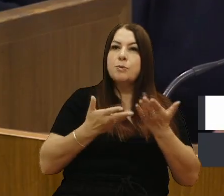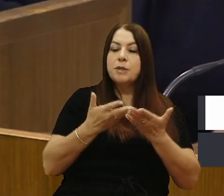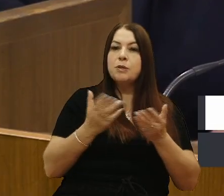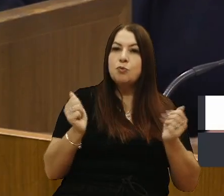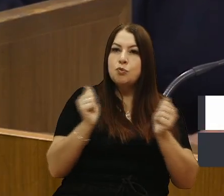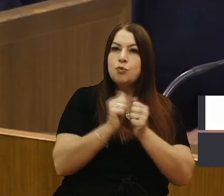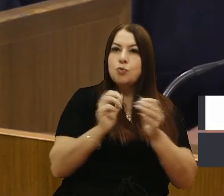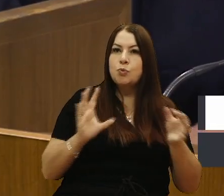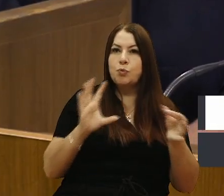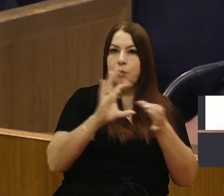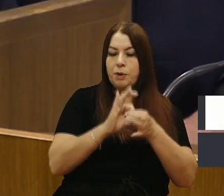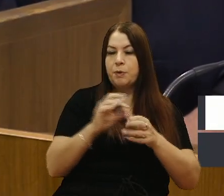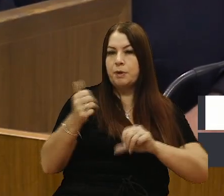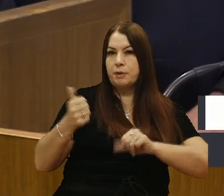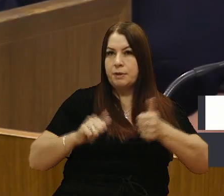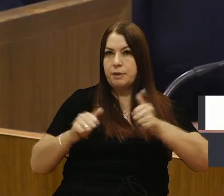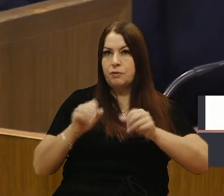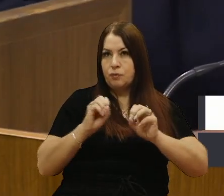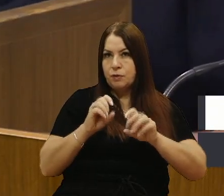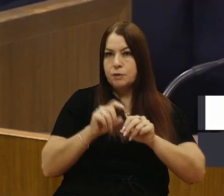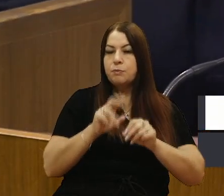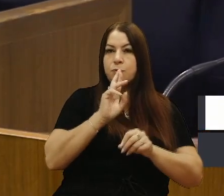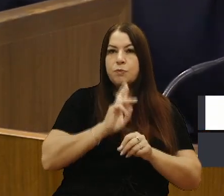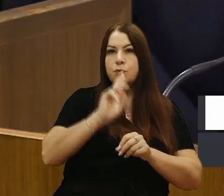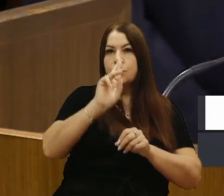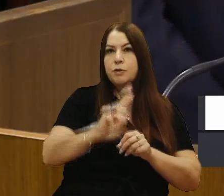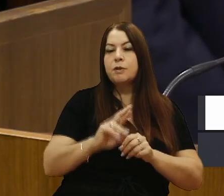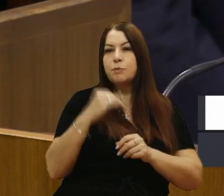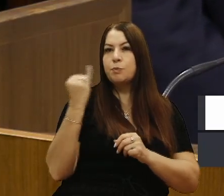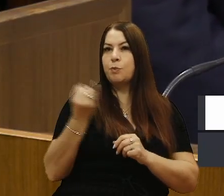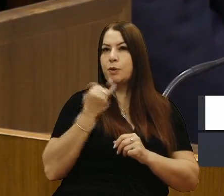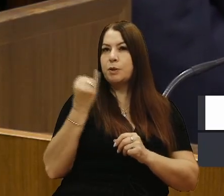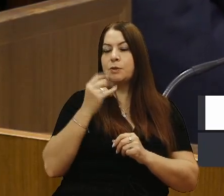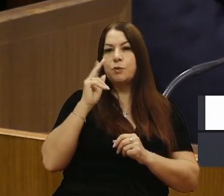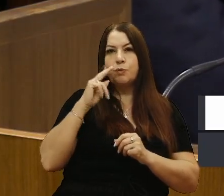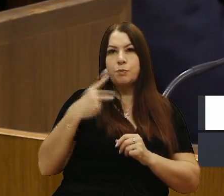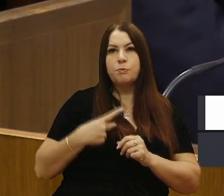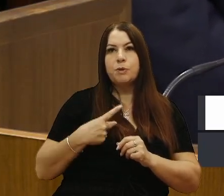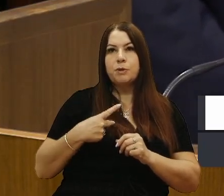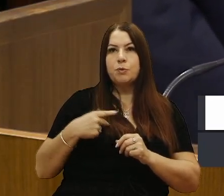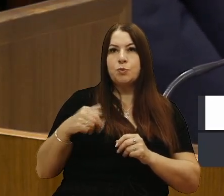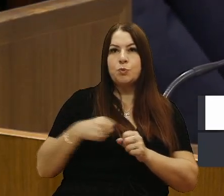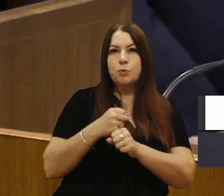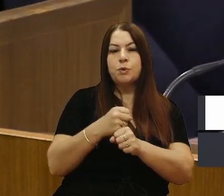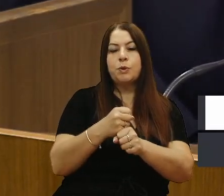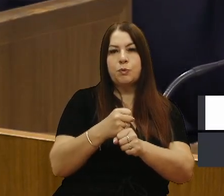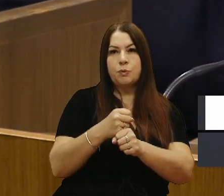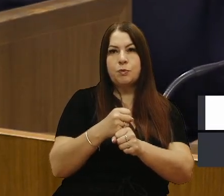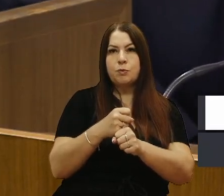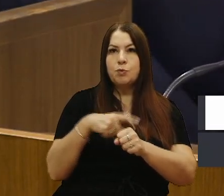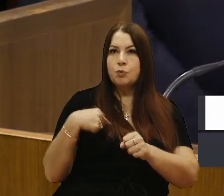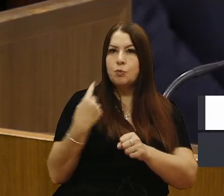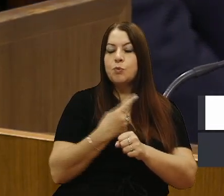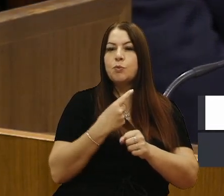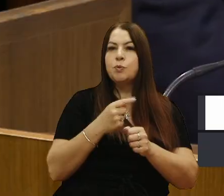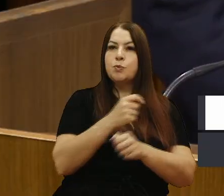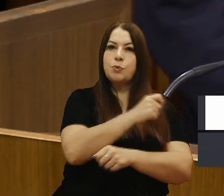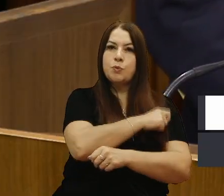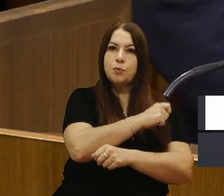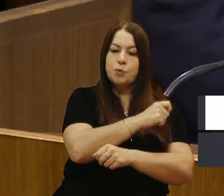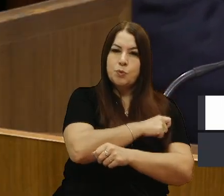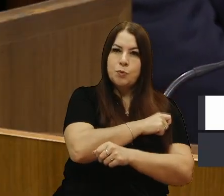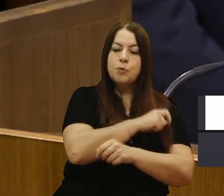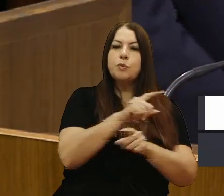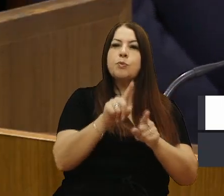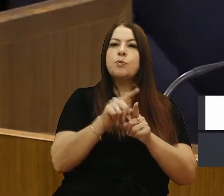aliadas à qualidade de ensino, resultaram em importantes reconhecimentos ao longo dos anos. Nossos estudantes e